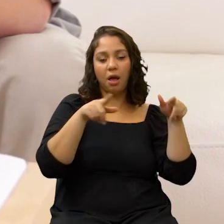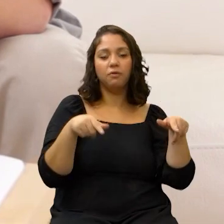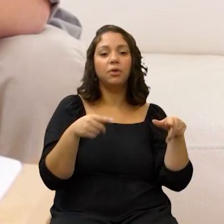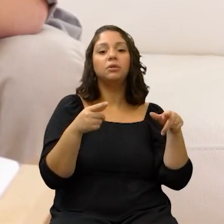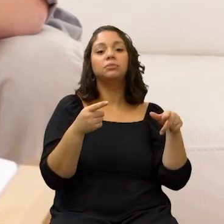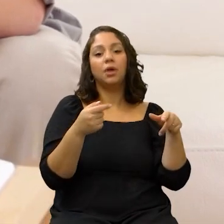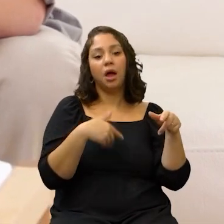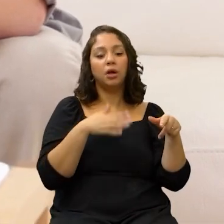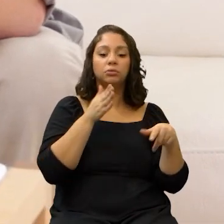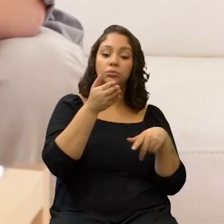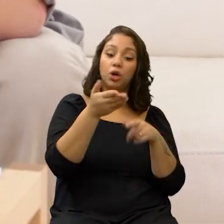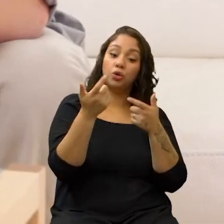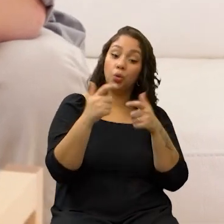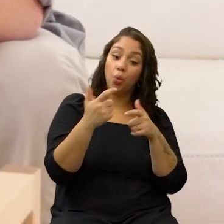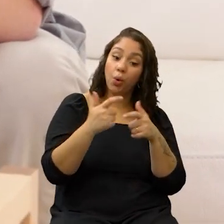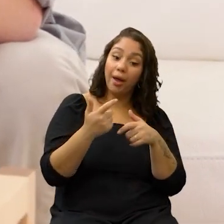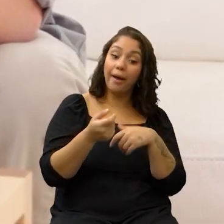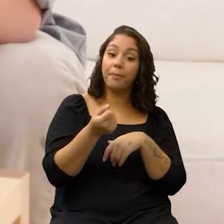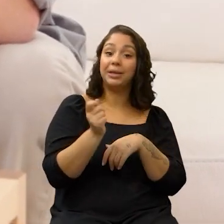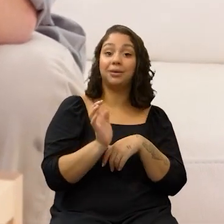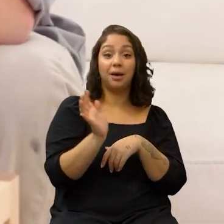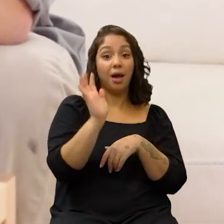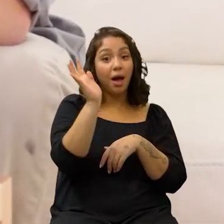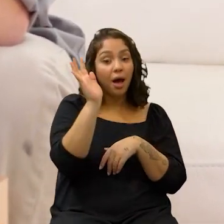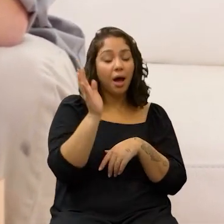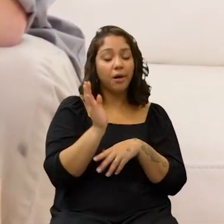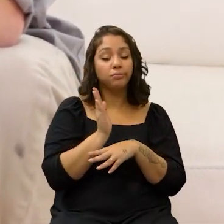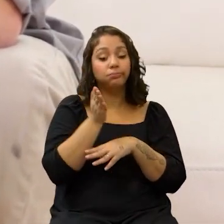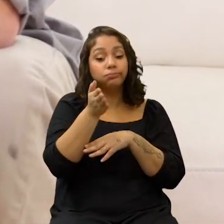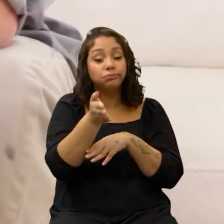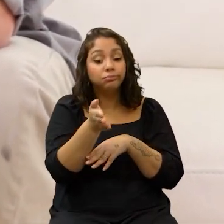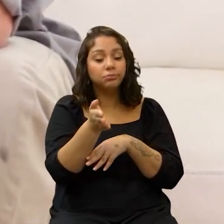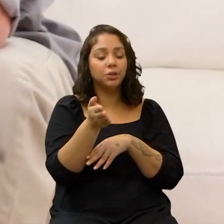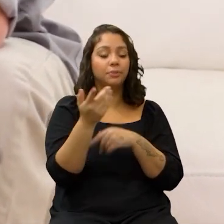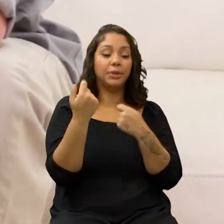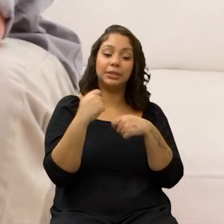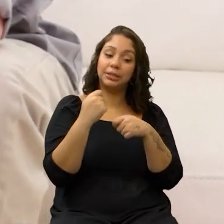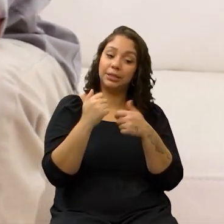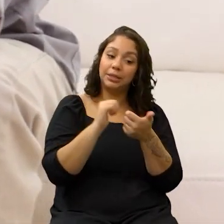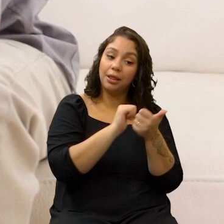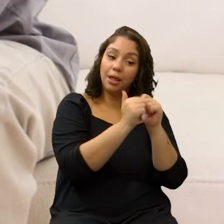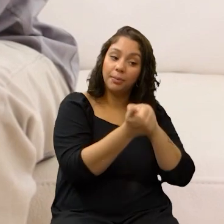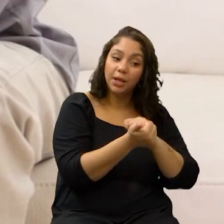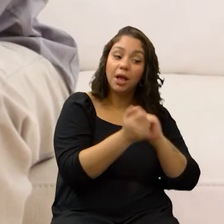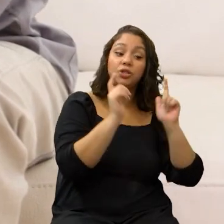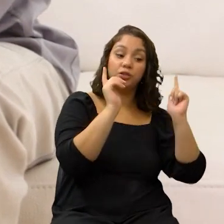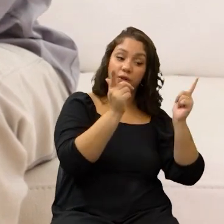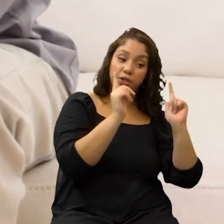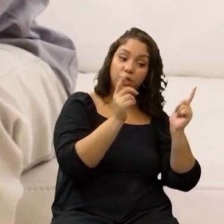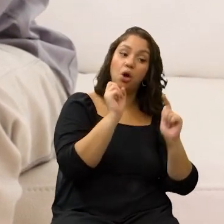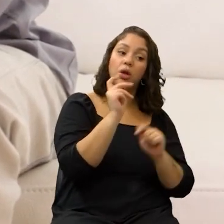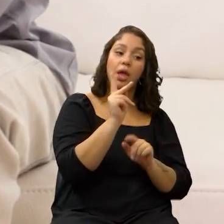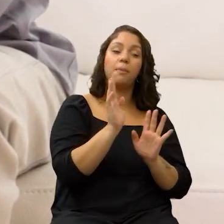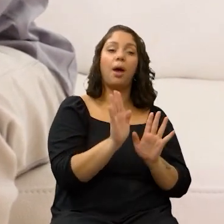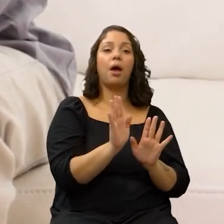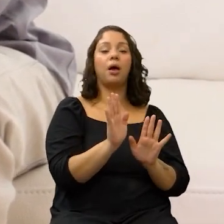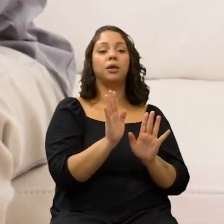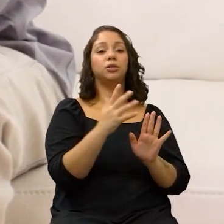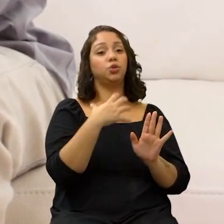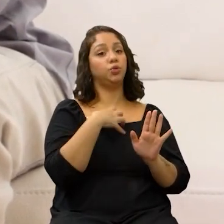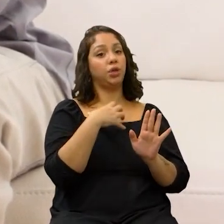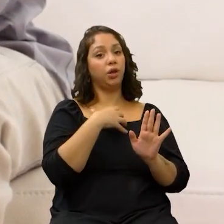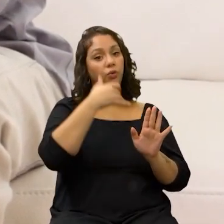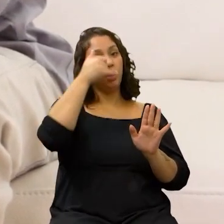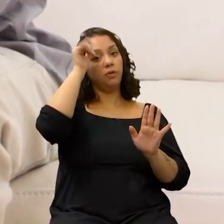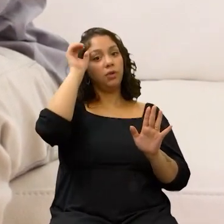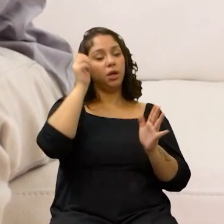lugar eventualmente mais caro do que ela poderia pagar, e aí ela vai ter que encontrar alternativa, de se divertir de uma forma que